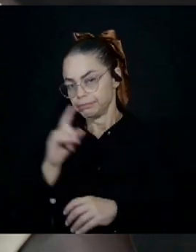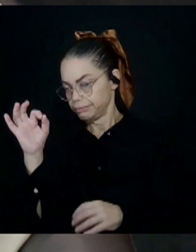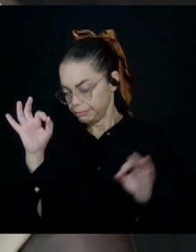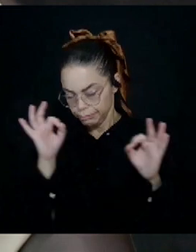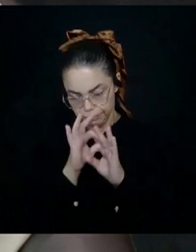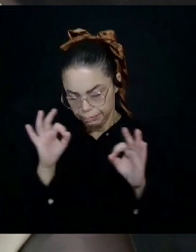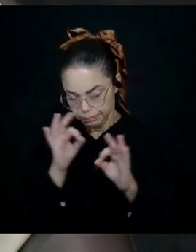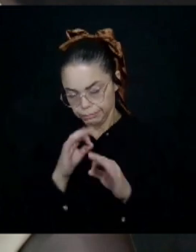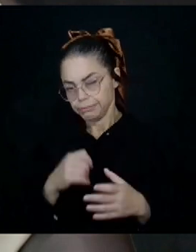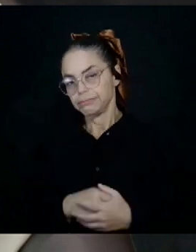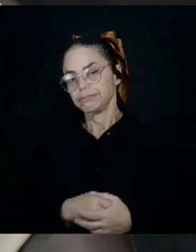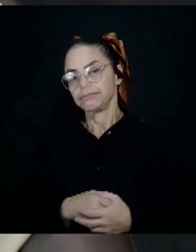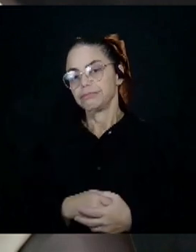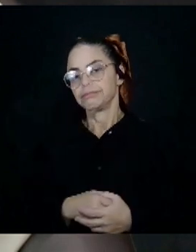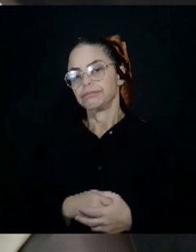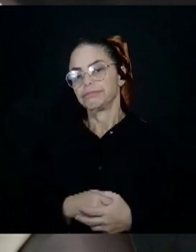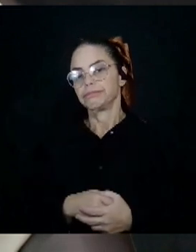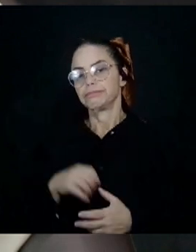da sororidade,